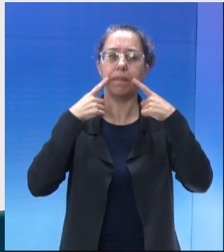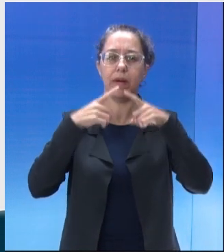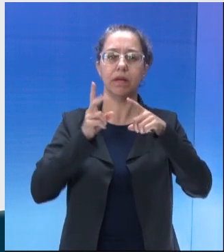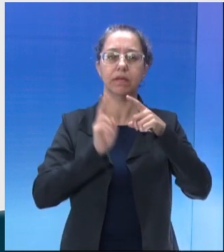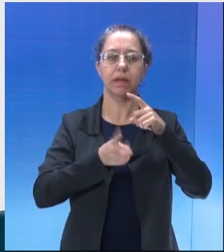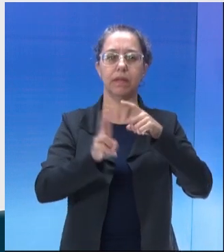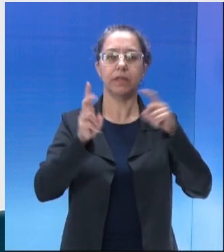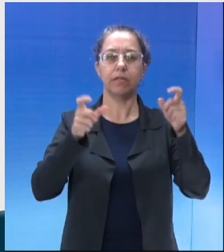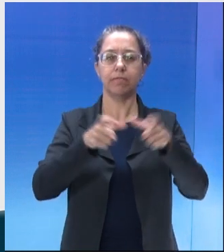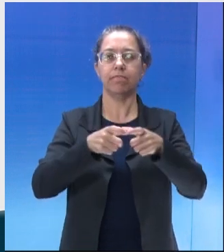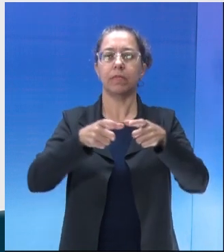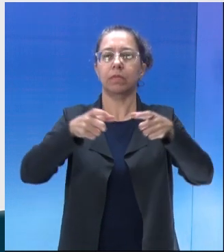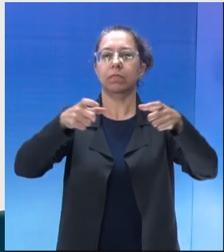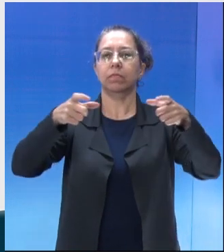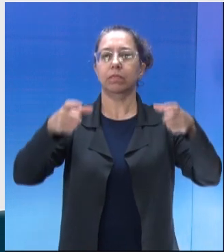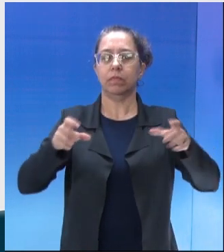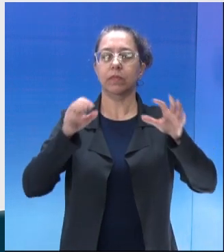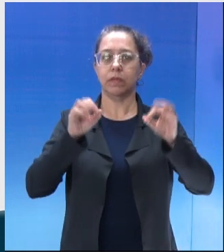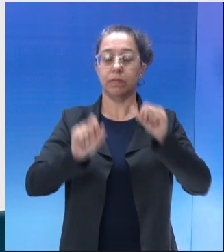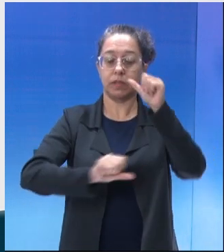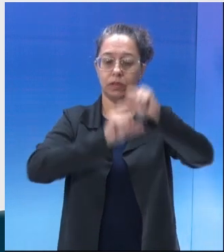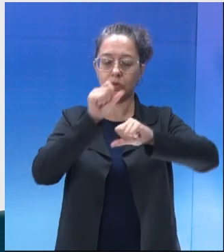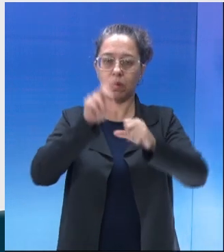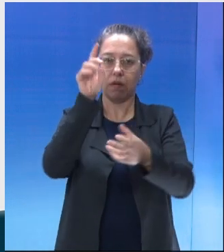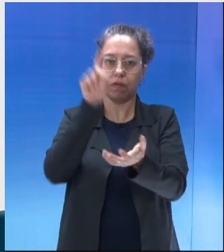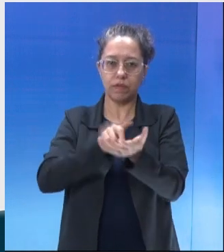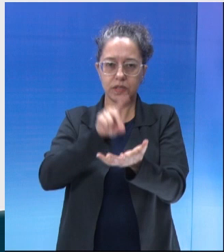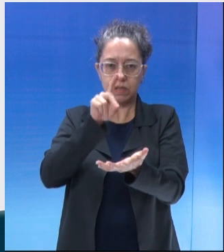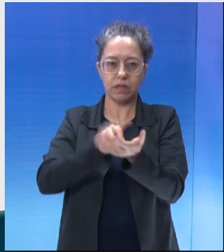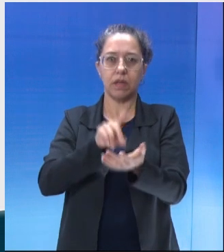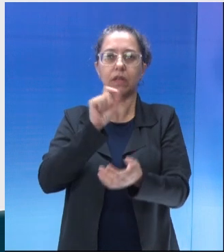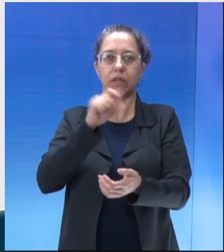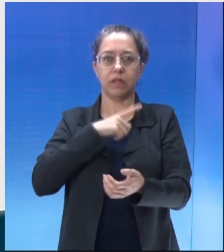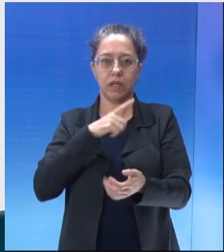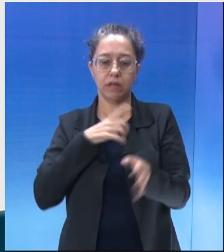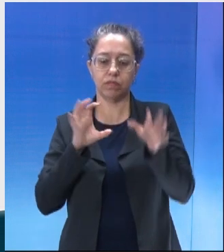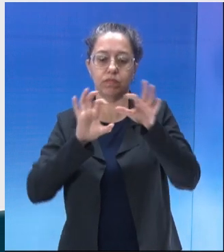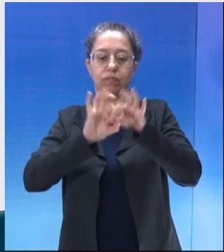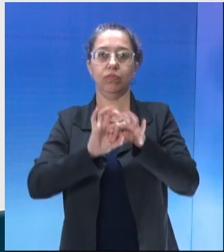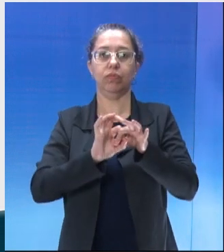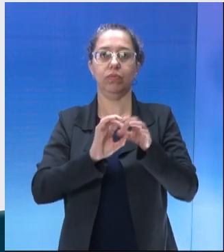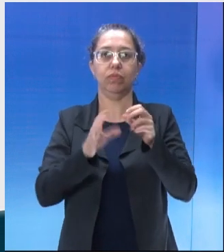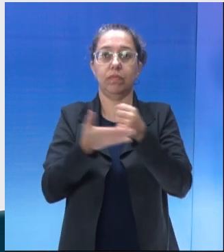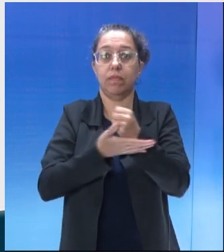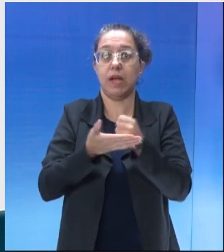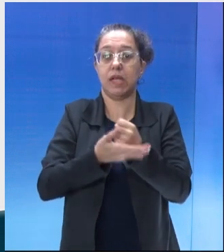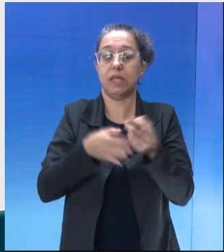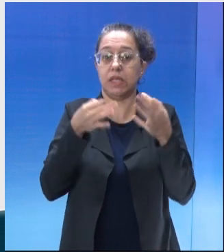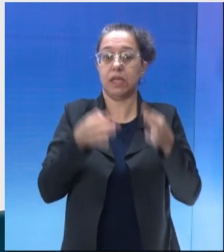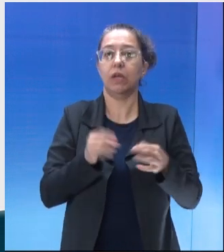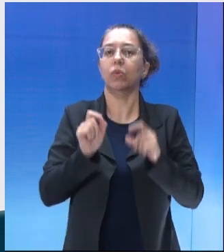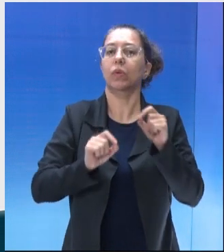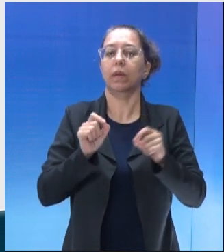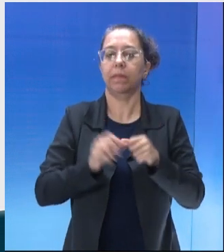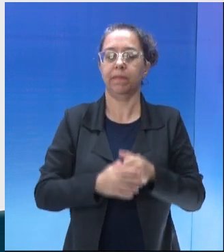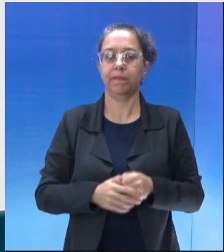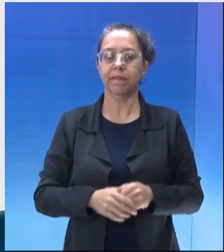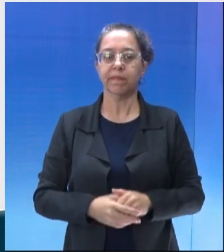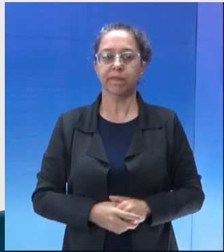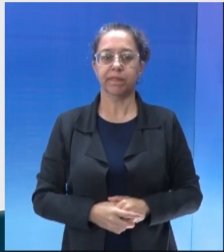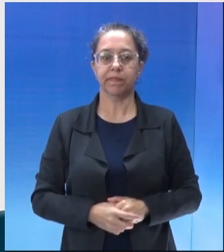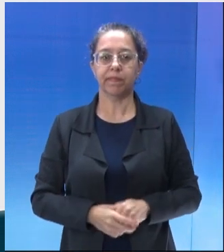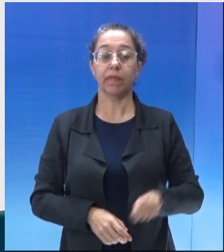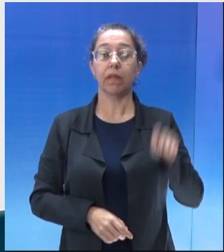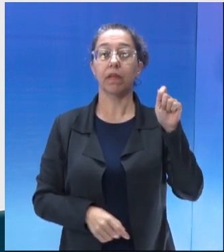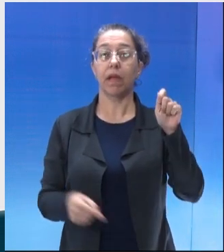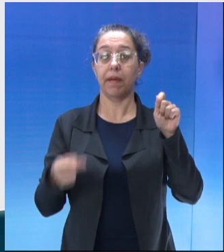ampliação desse preceito normativo tem em vista vinculação histórica fundamental entre